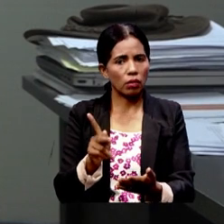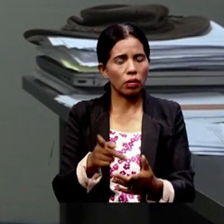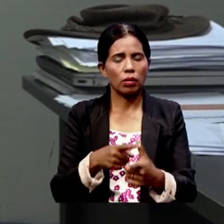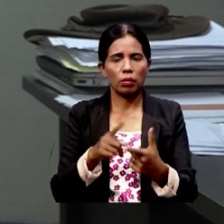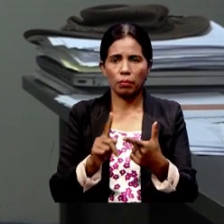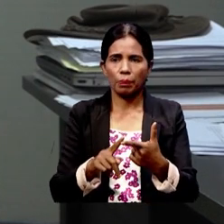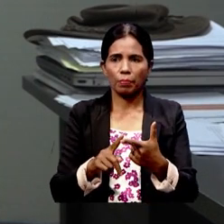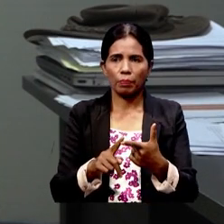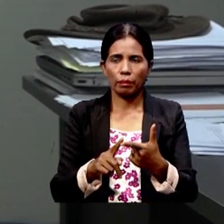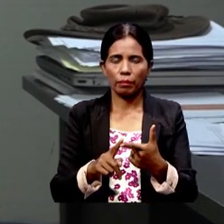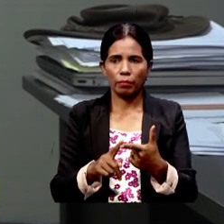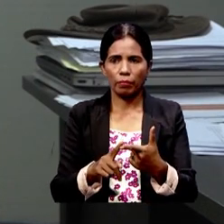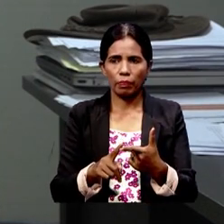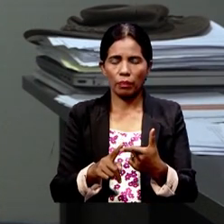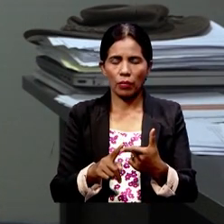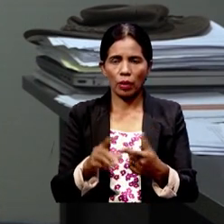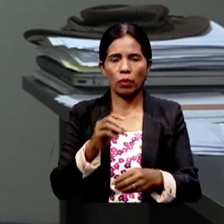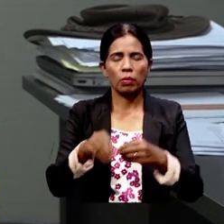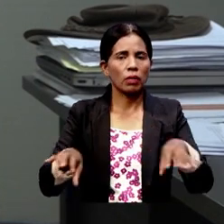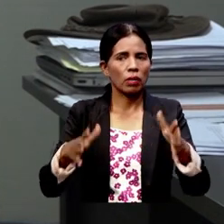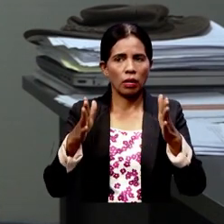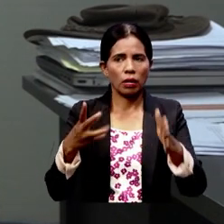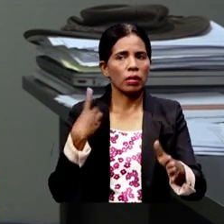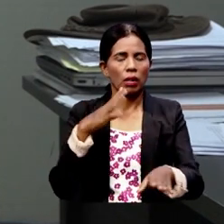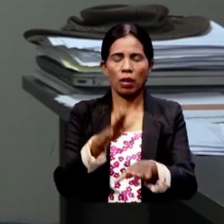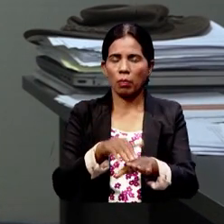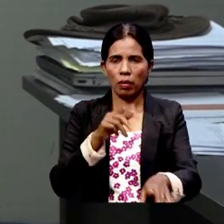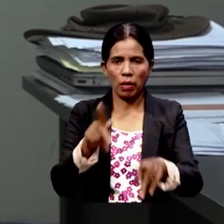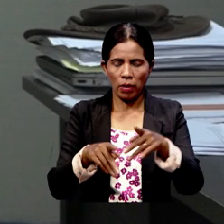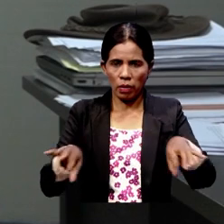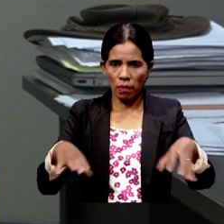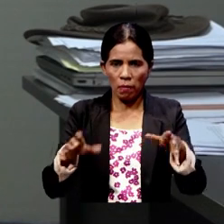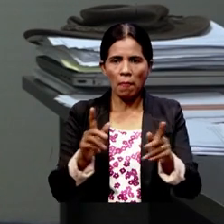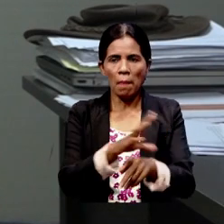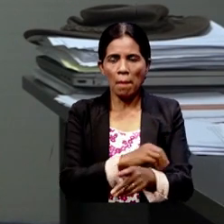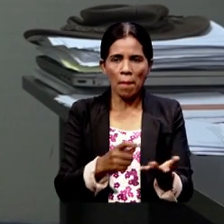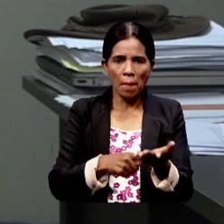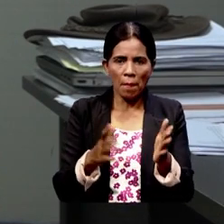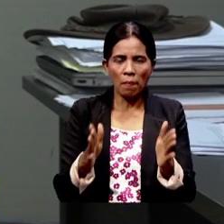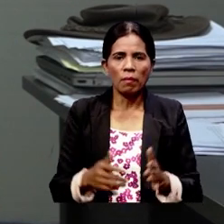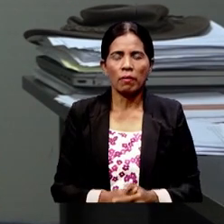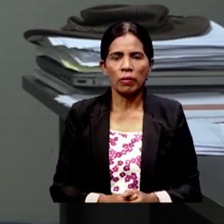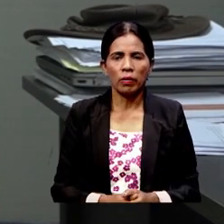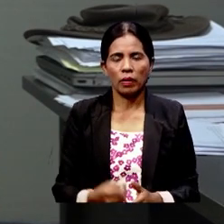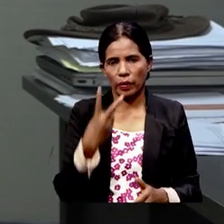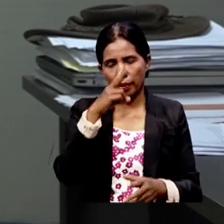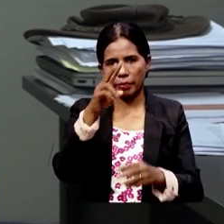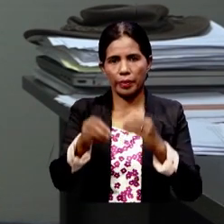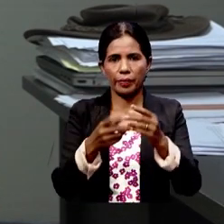no nós vai a parte de recursos humanos, e está lá o recrutamento balo, vai ter pessoal técnico de CNB, ele liga a área